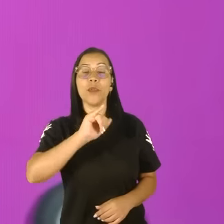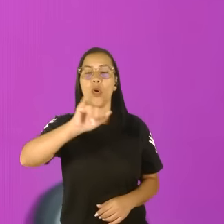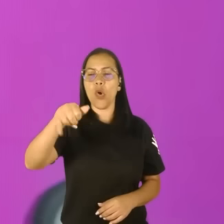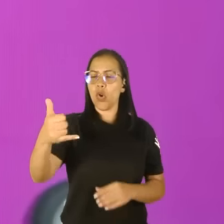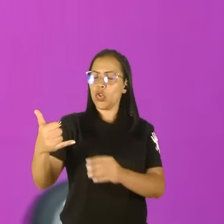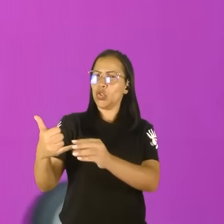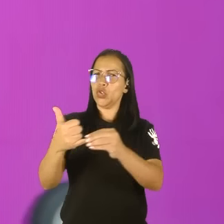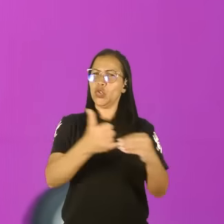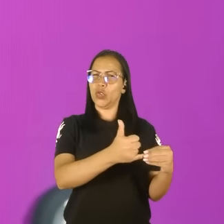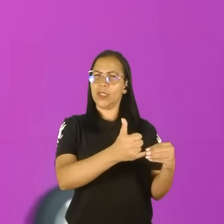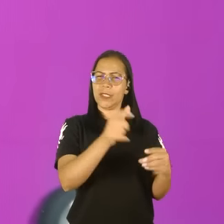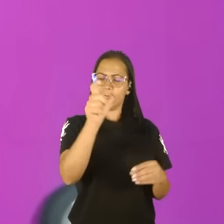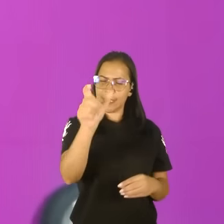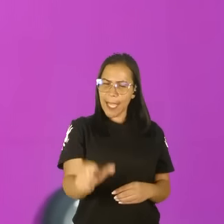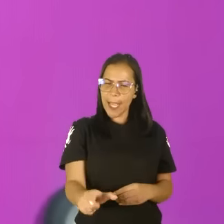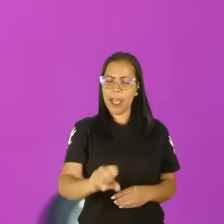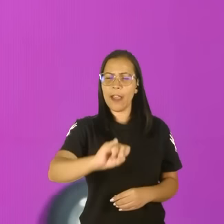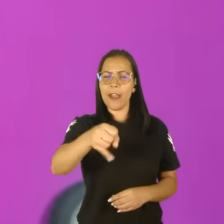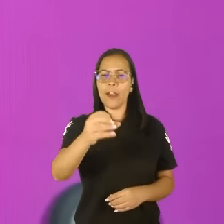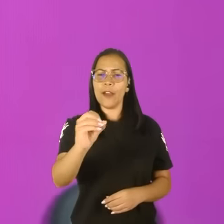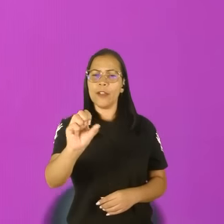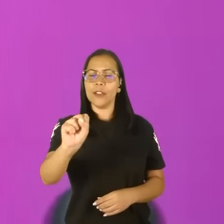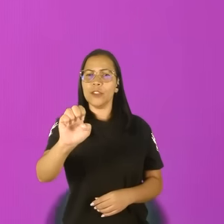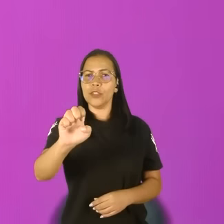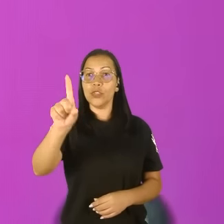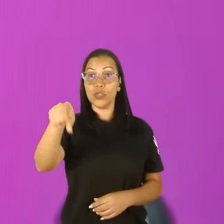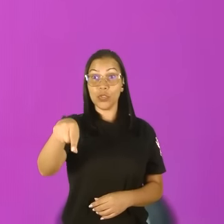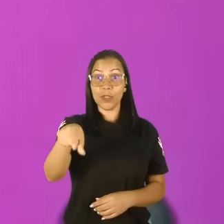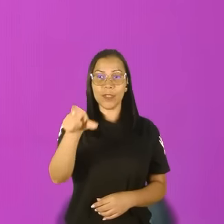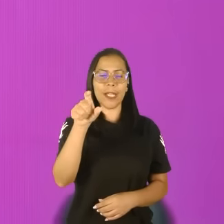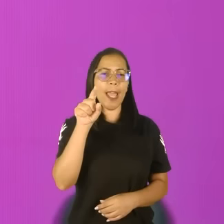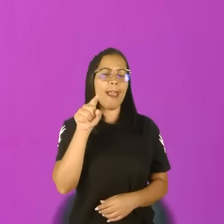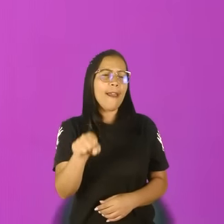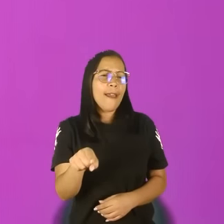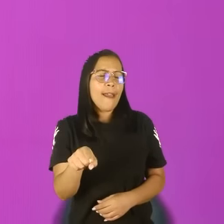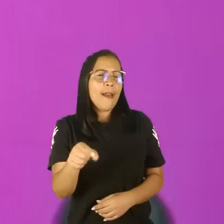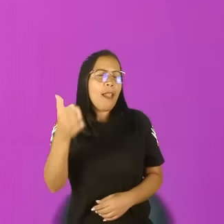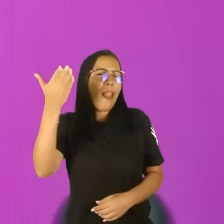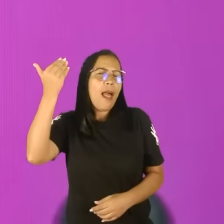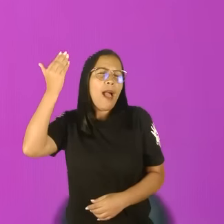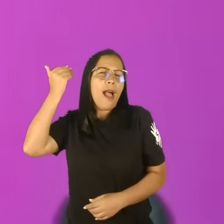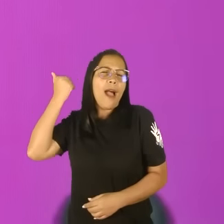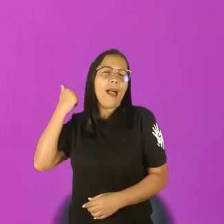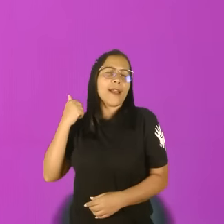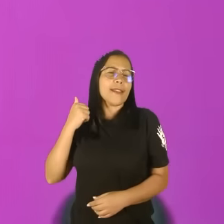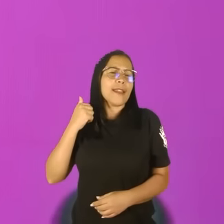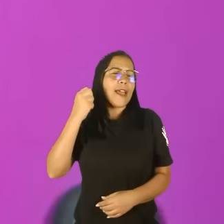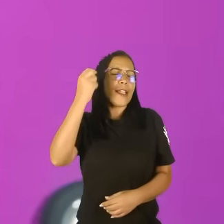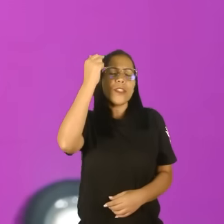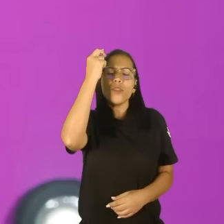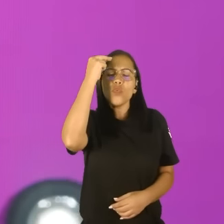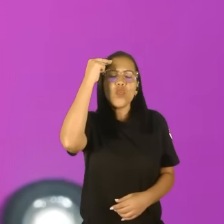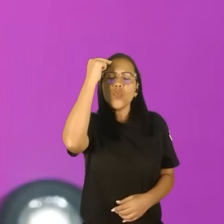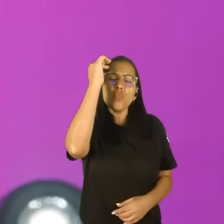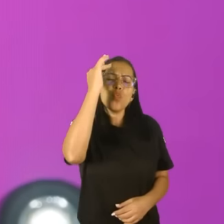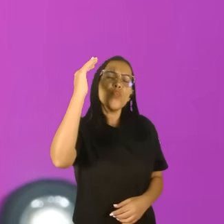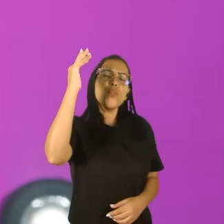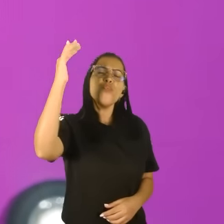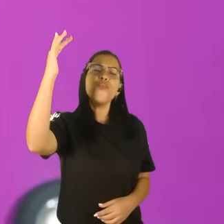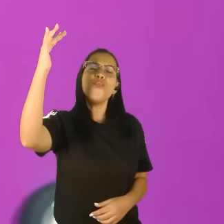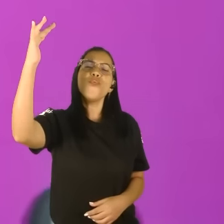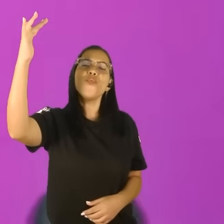isso, José? Eu e os teus irmãos se curvarem diante de você, tudo bem, agora papai e mamãe se curvarem diante de você.